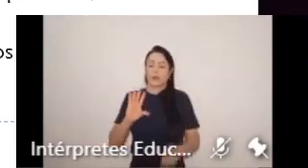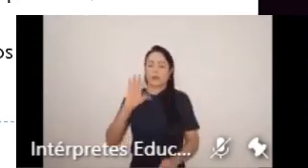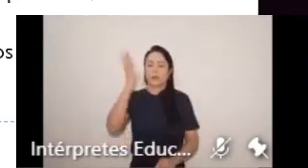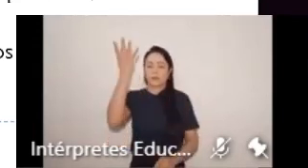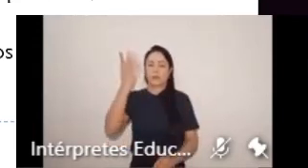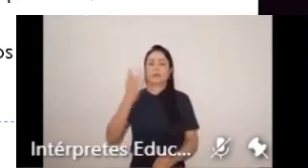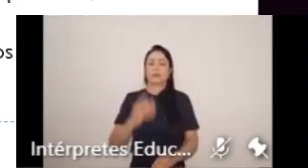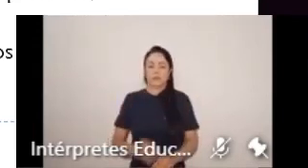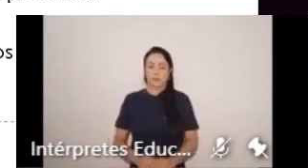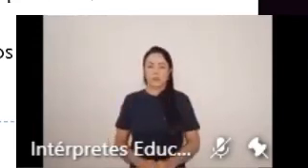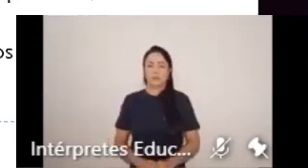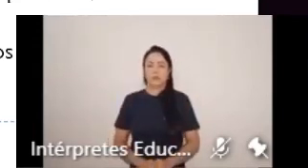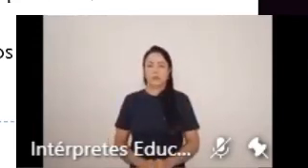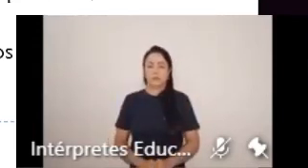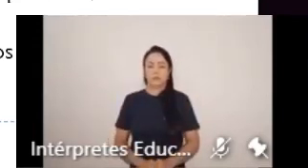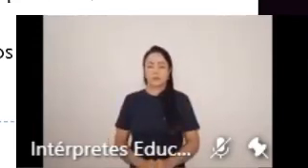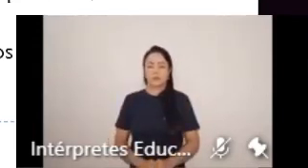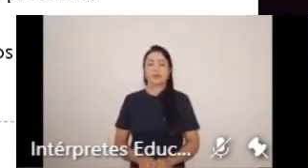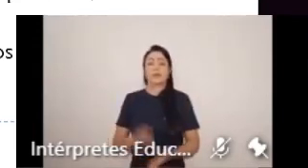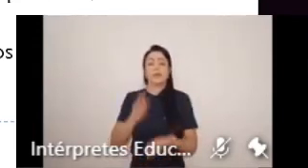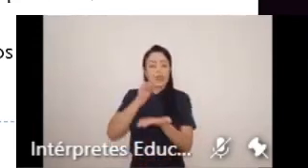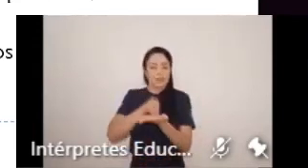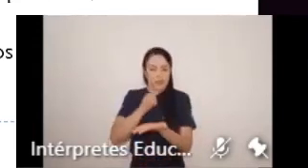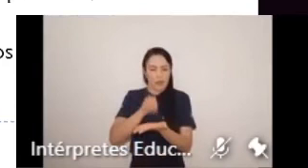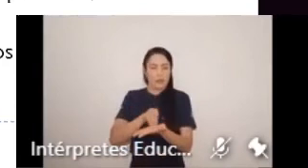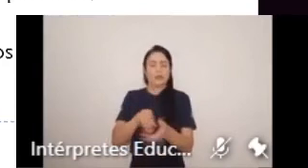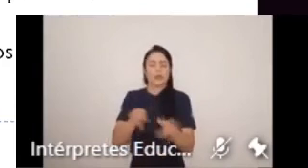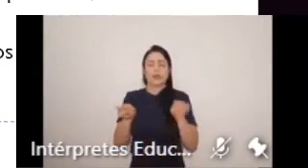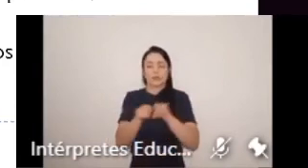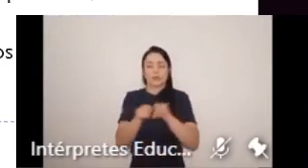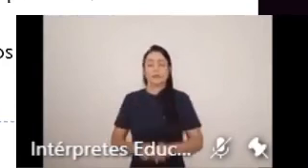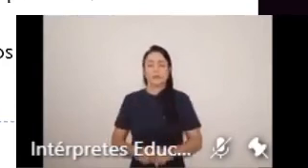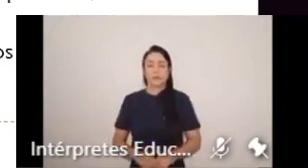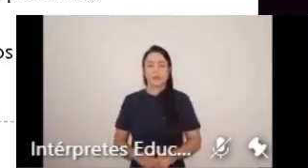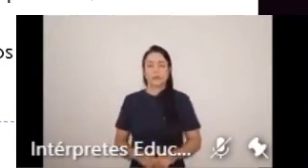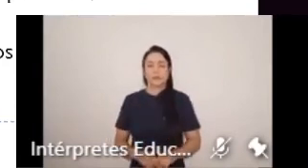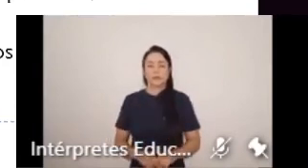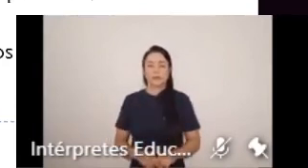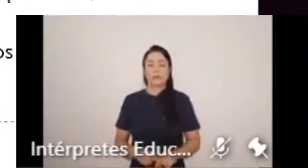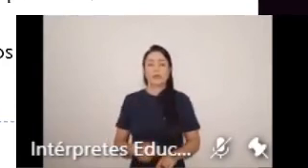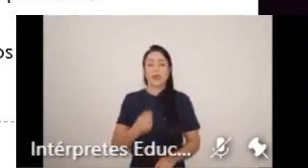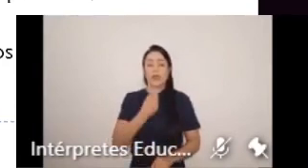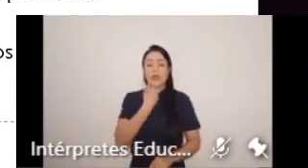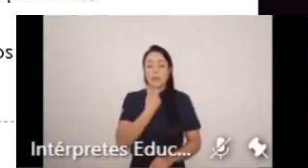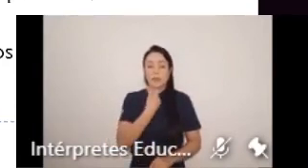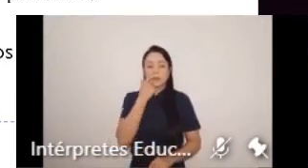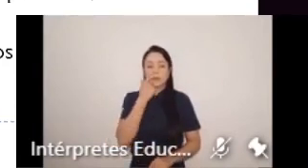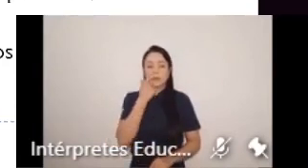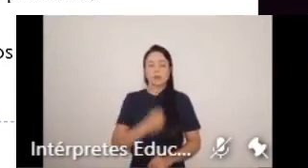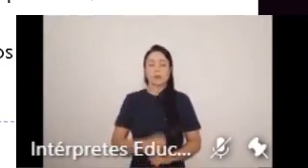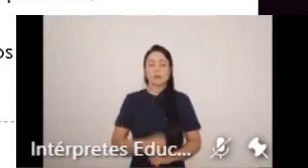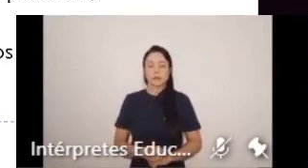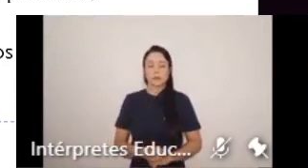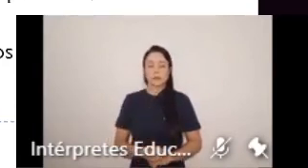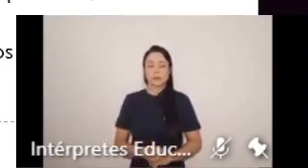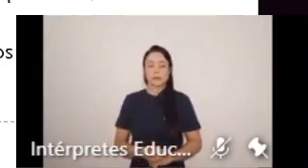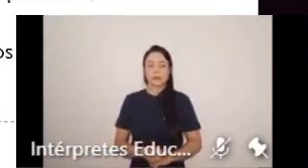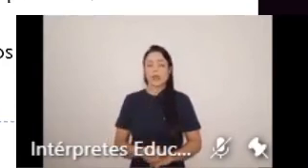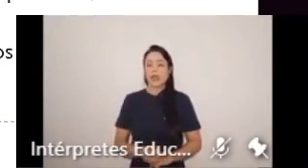desses medicamentos, eles faltam também. Os medicamentos